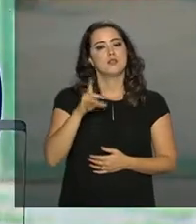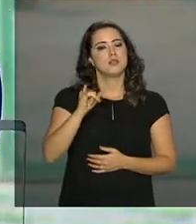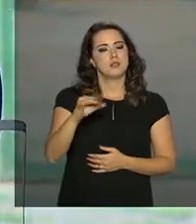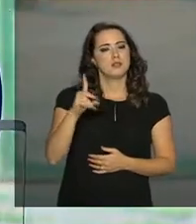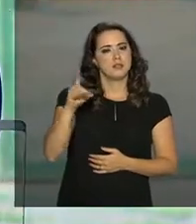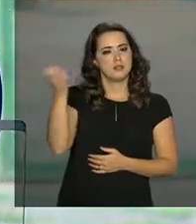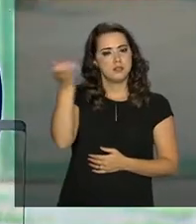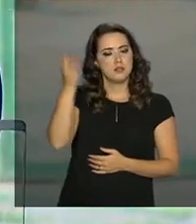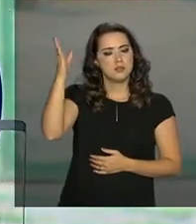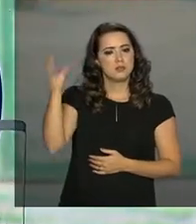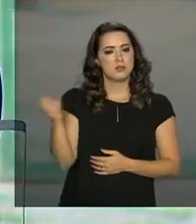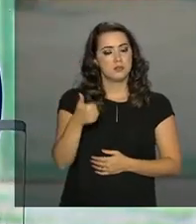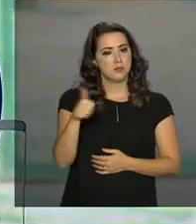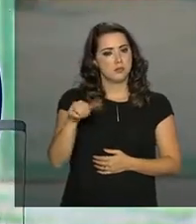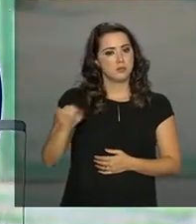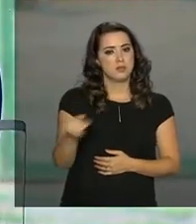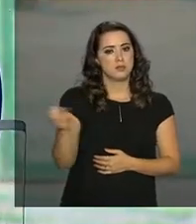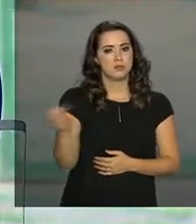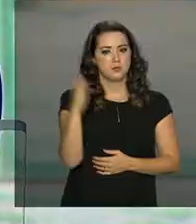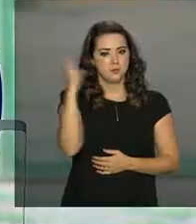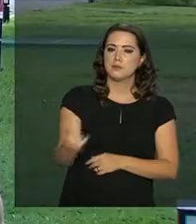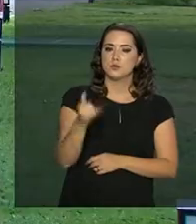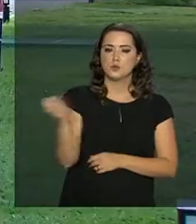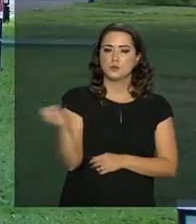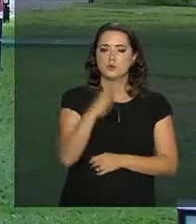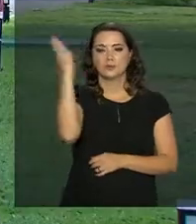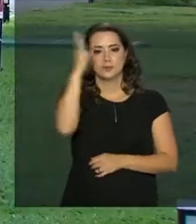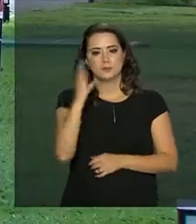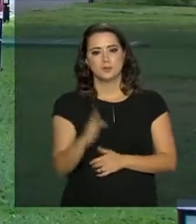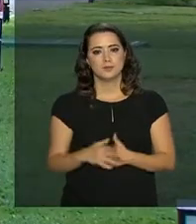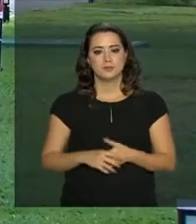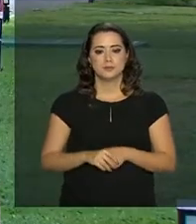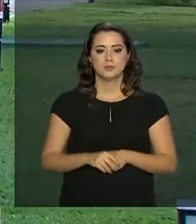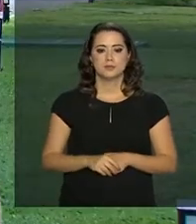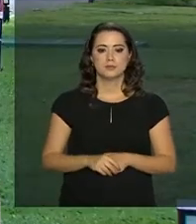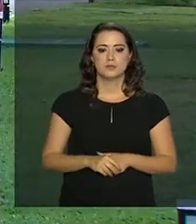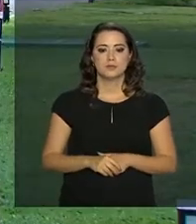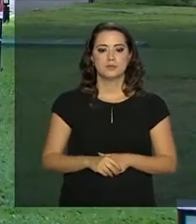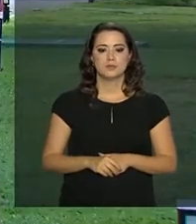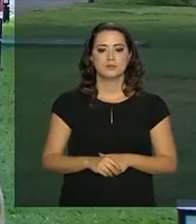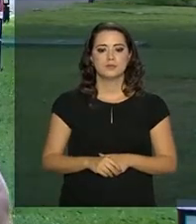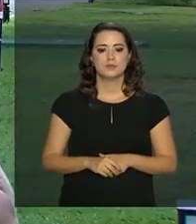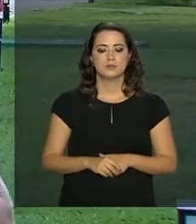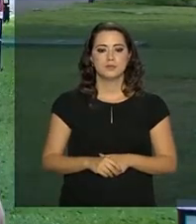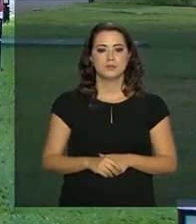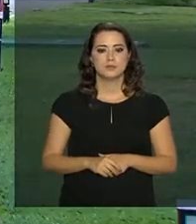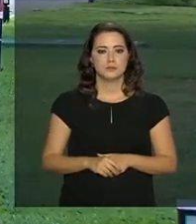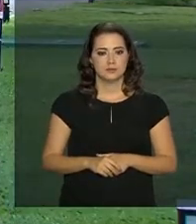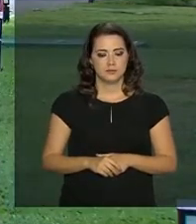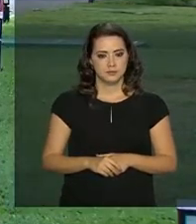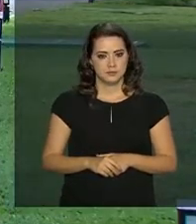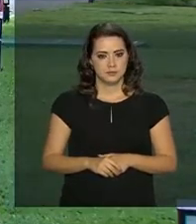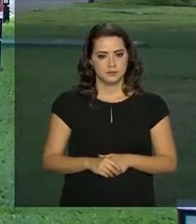dia 1º de janeiro, nascer um novo Brasil. Nascer um novo Brasil é a Deus.